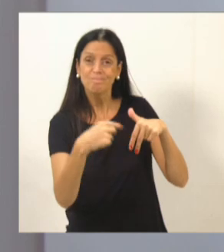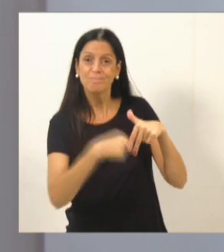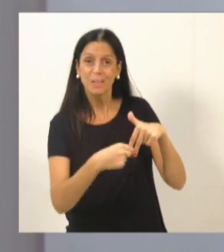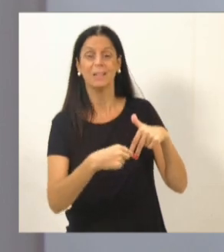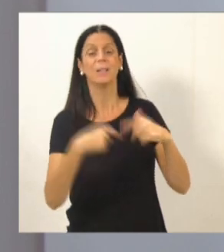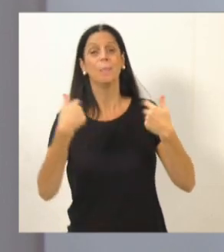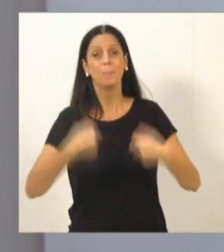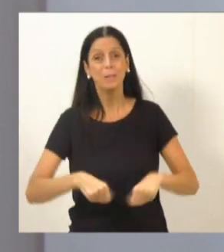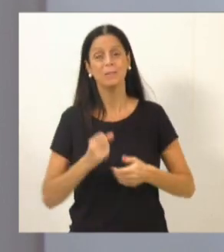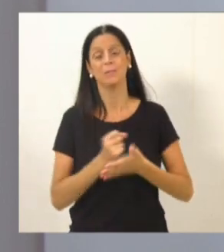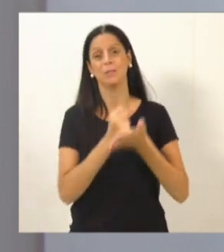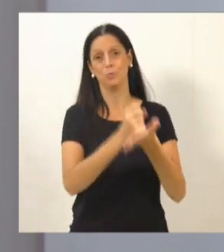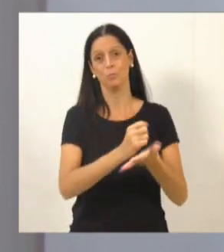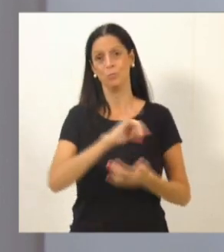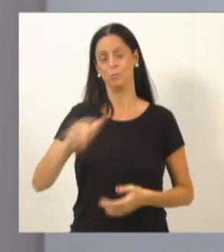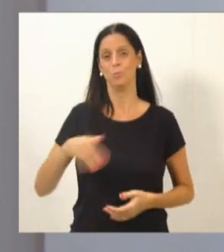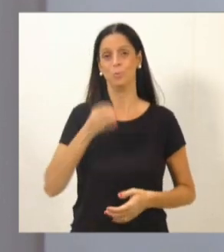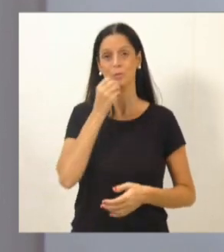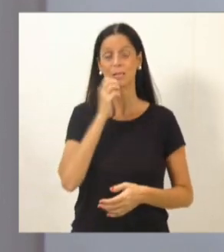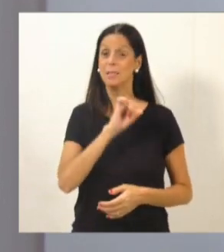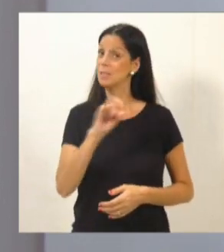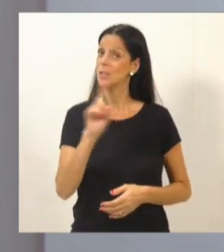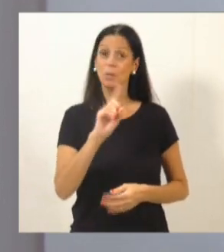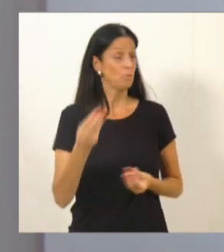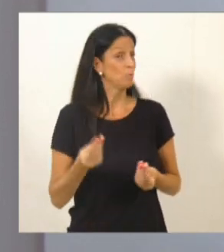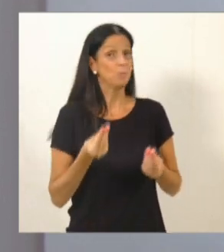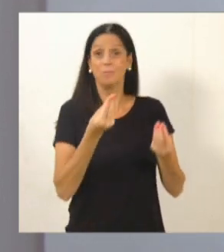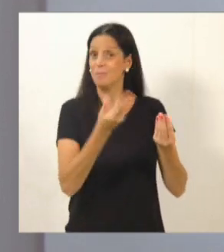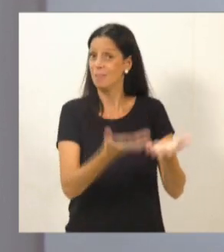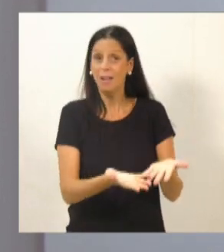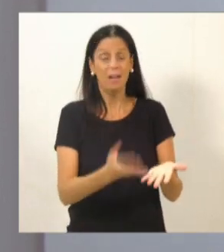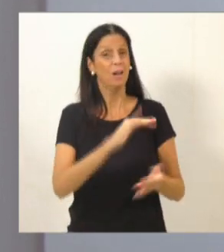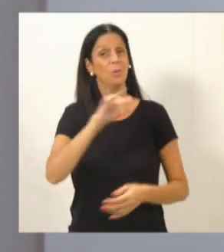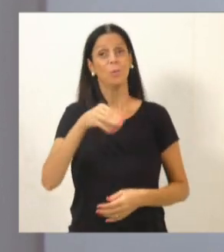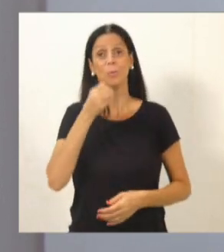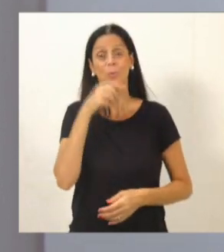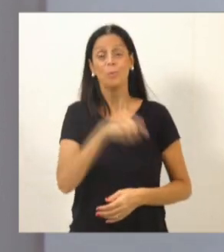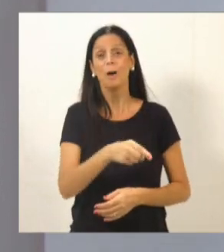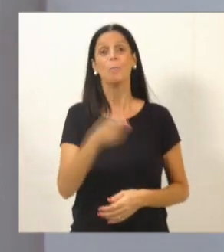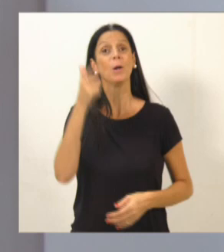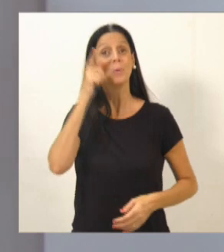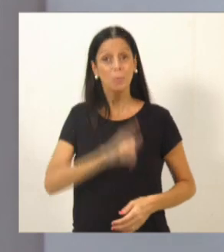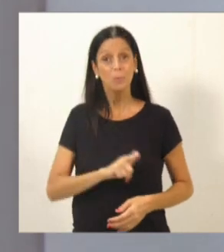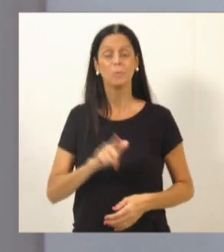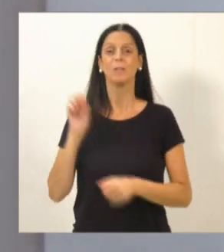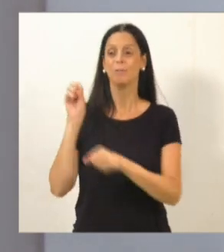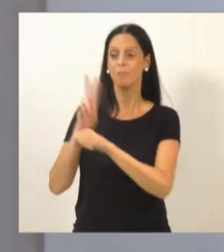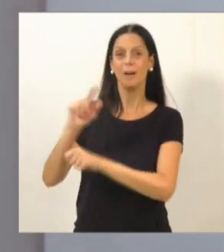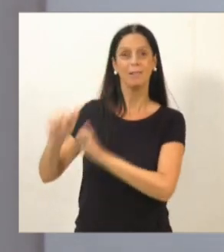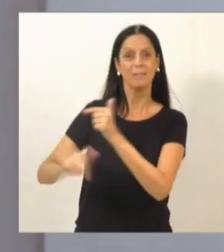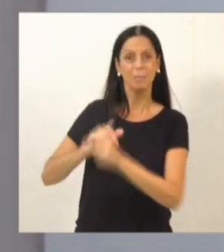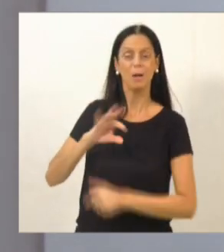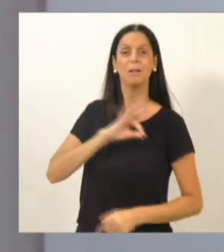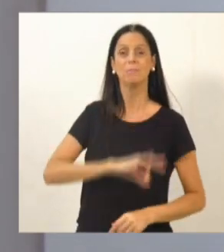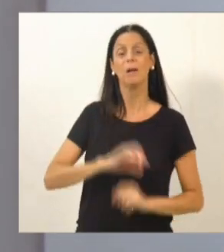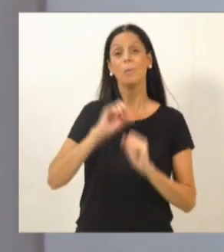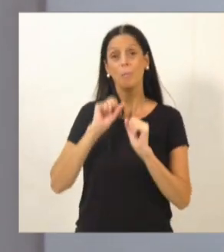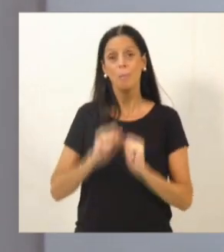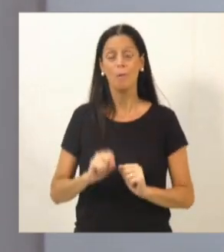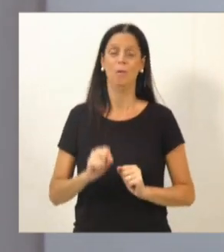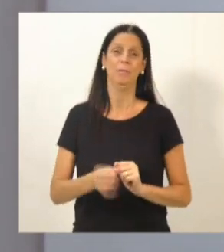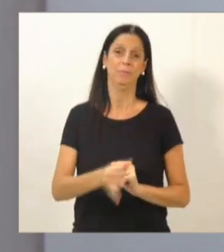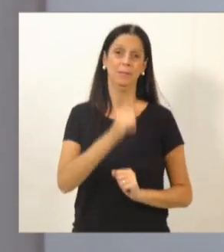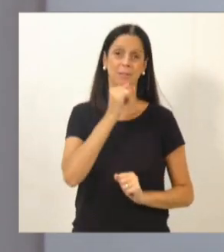oportunidade. E se a gente não oferecer essa opção de geração de trabalho e renda para elas, muitas vezes são assediados por